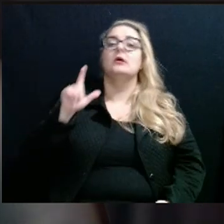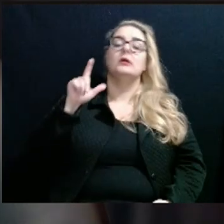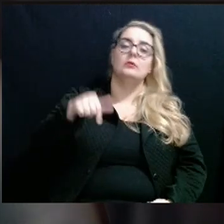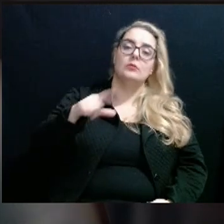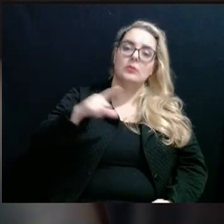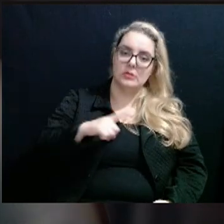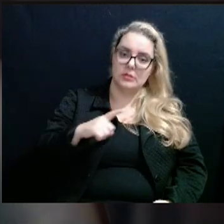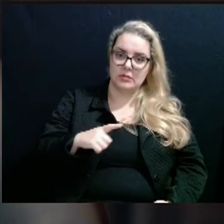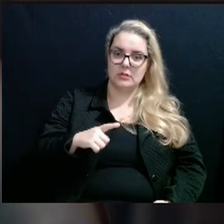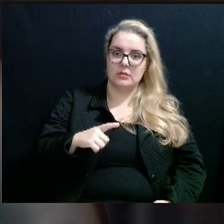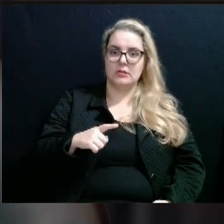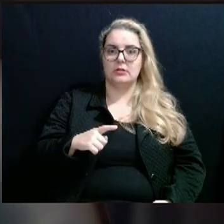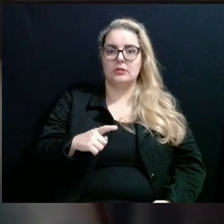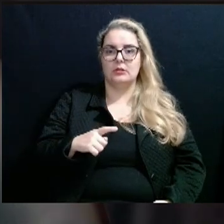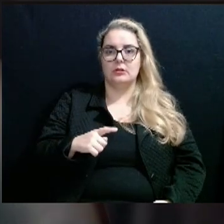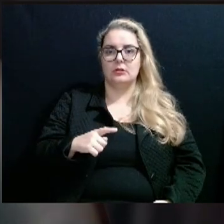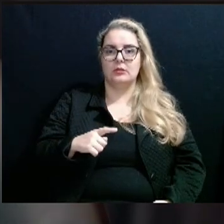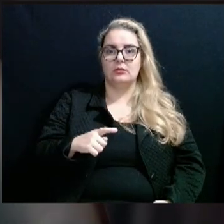o